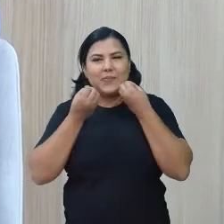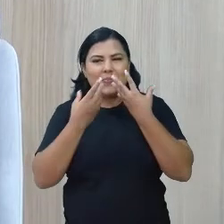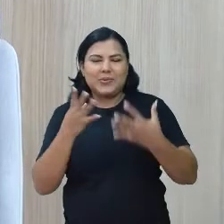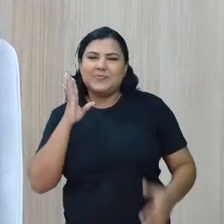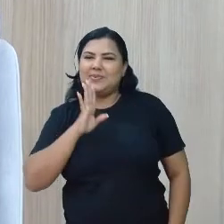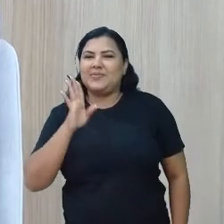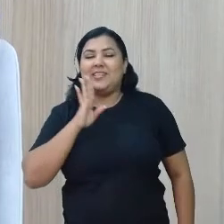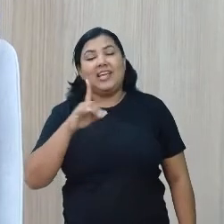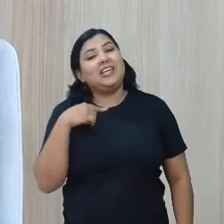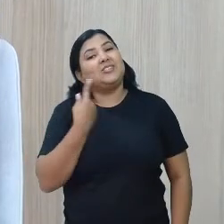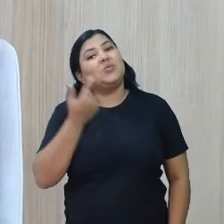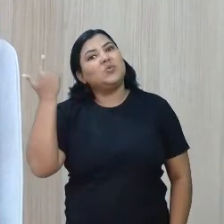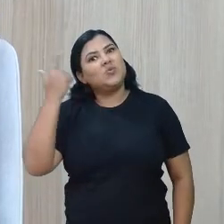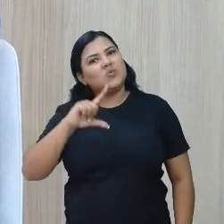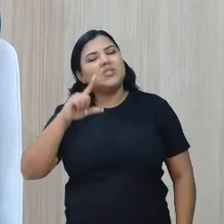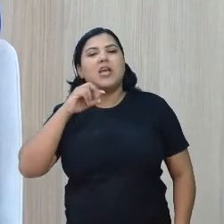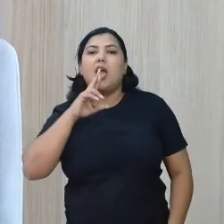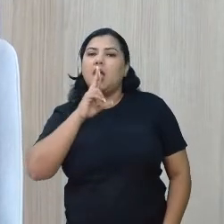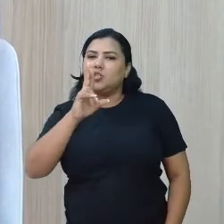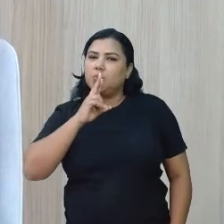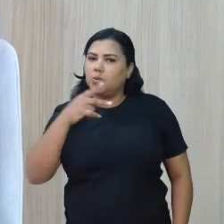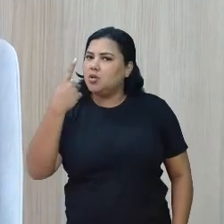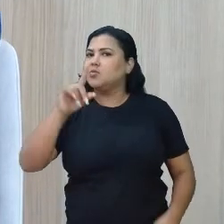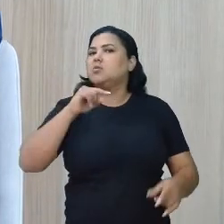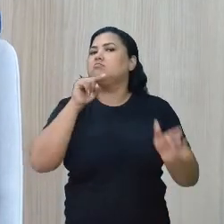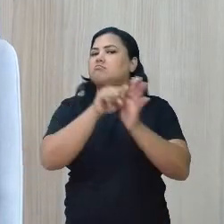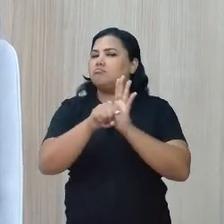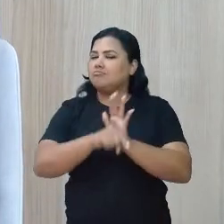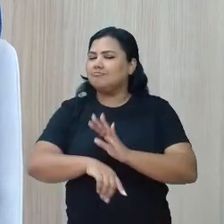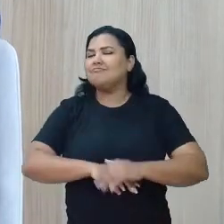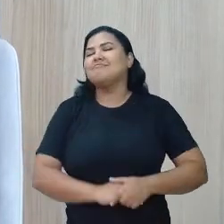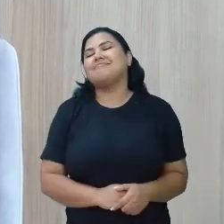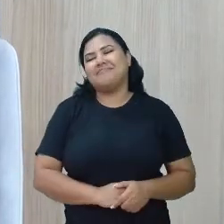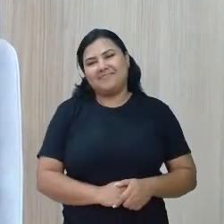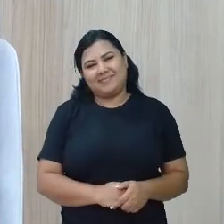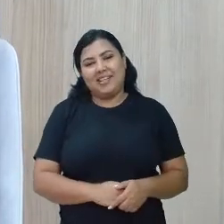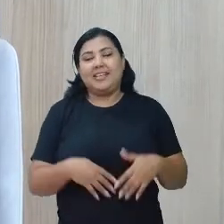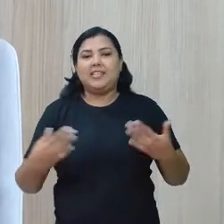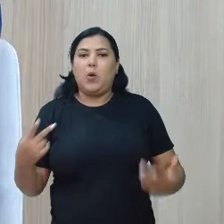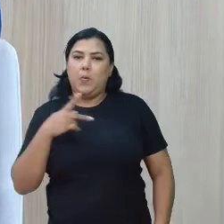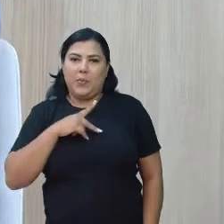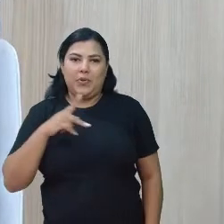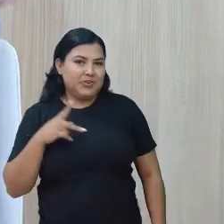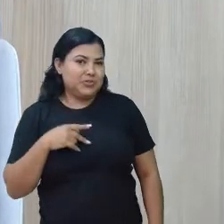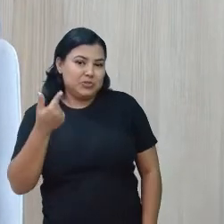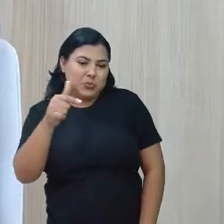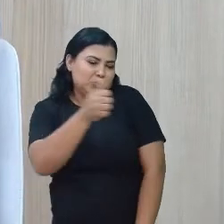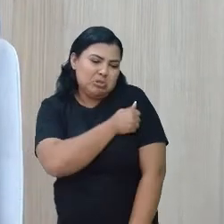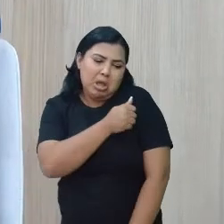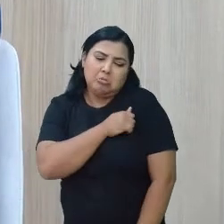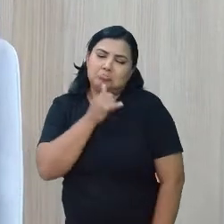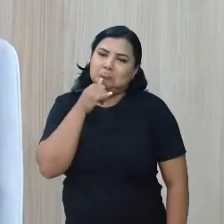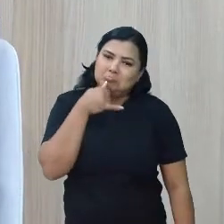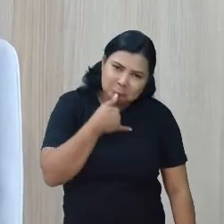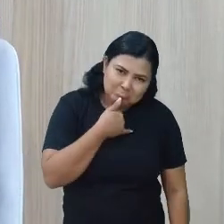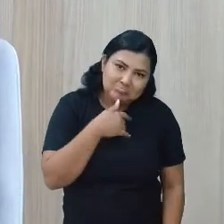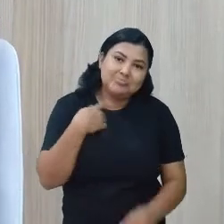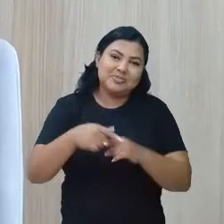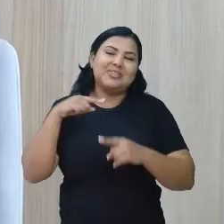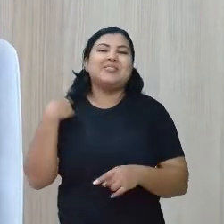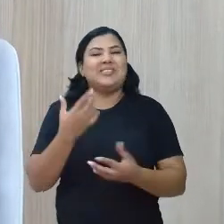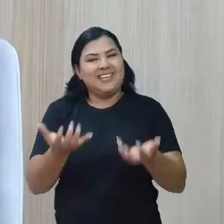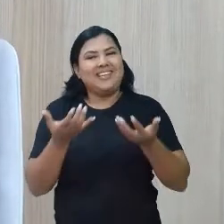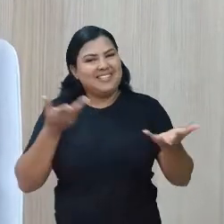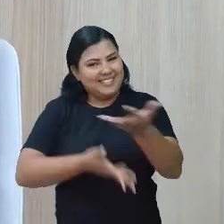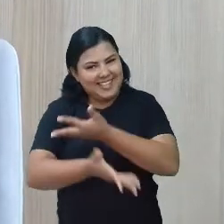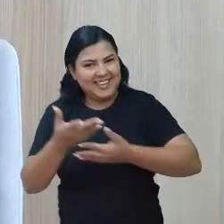legal e que a gente consiga tirar a dúvida de você que está aí em casa, né? Afinal de contas, um professor sem um aluno fica triste, porque a gente quer essa